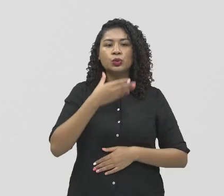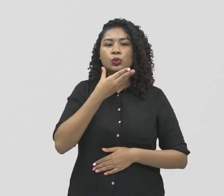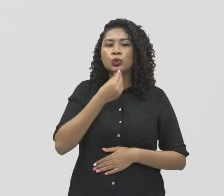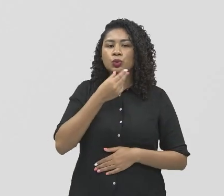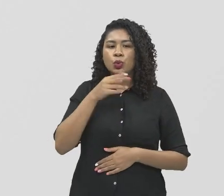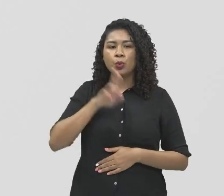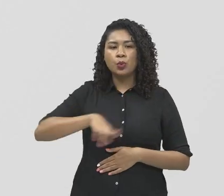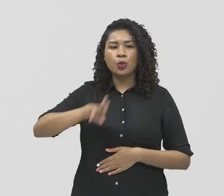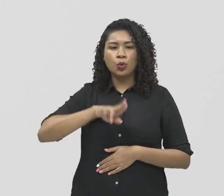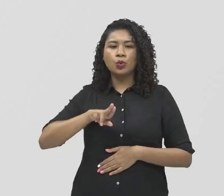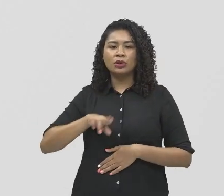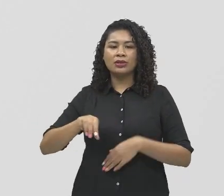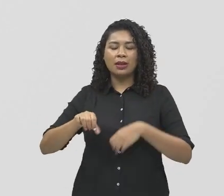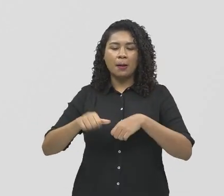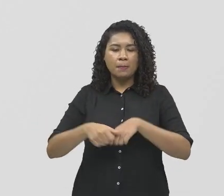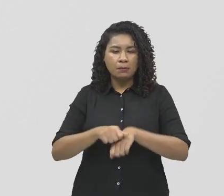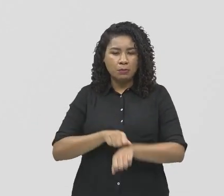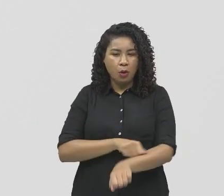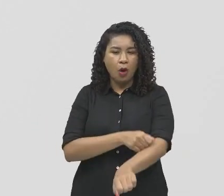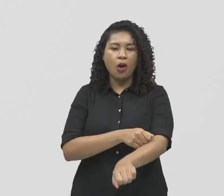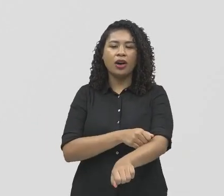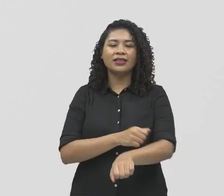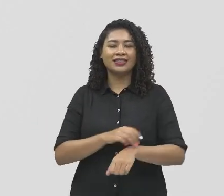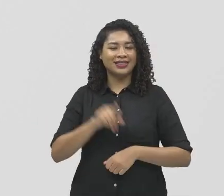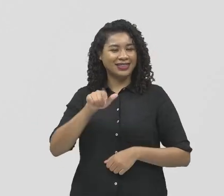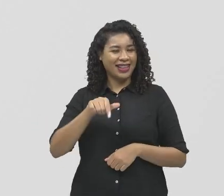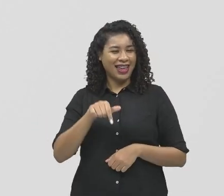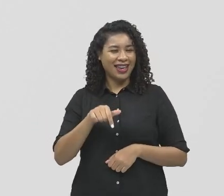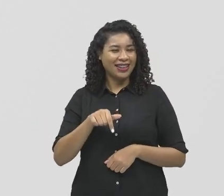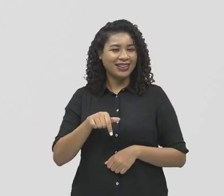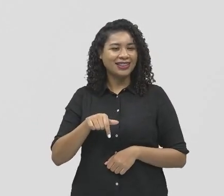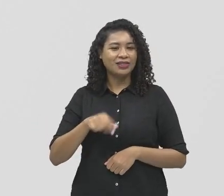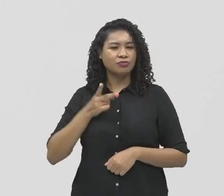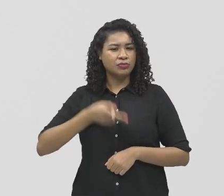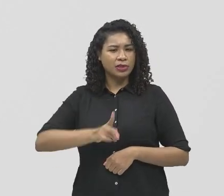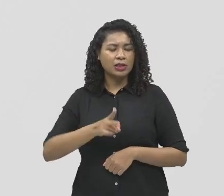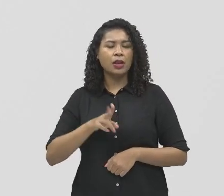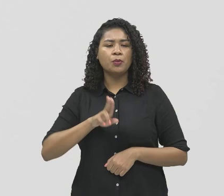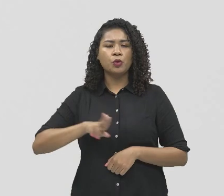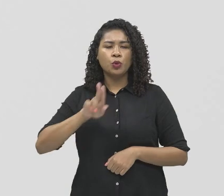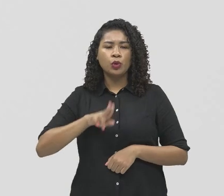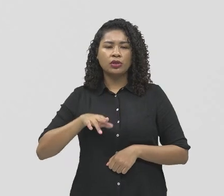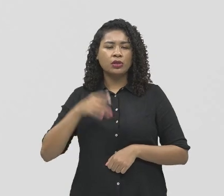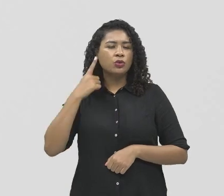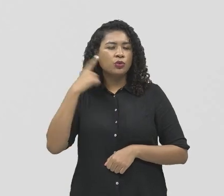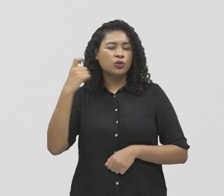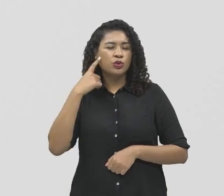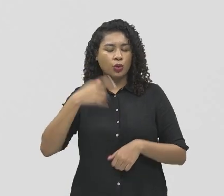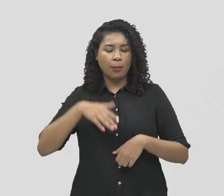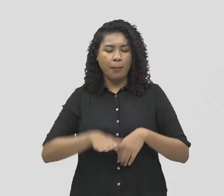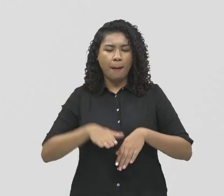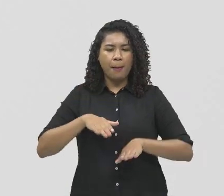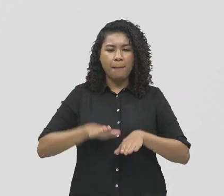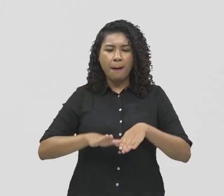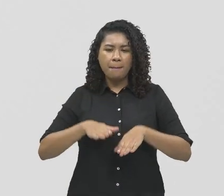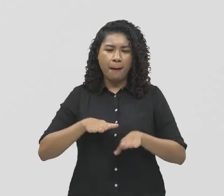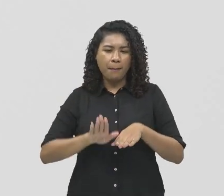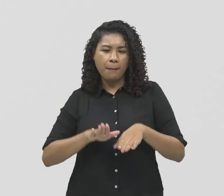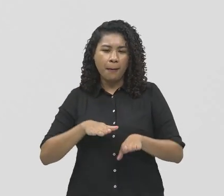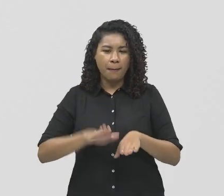usam uma bota e eles fazem muito sapateado, né? Isso, as mulheres já estão mais